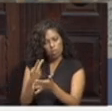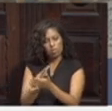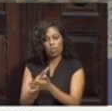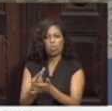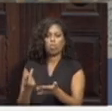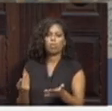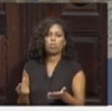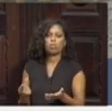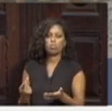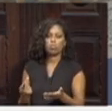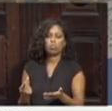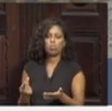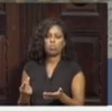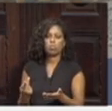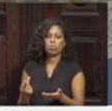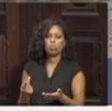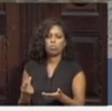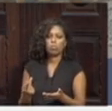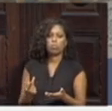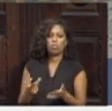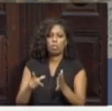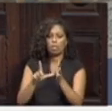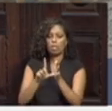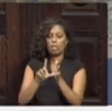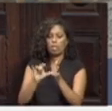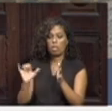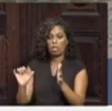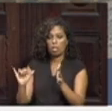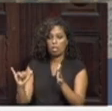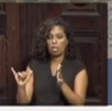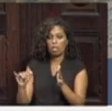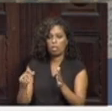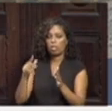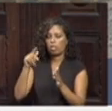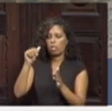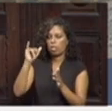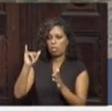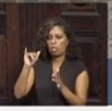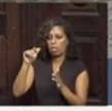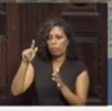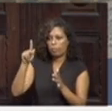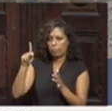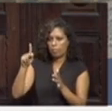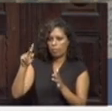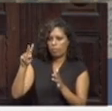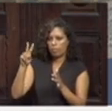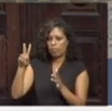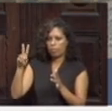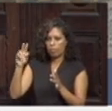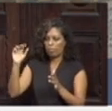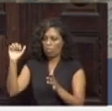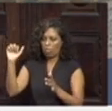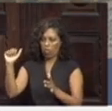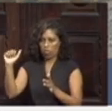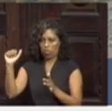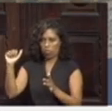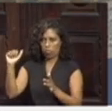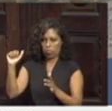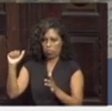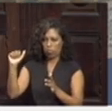tinha feito na lei do IPVA. Usou um enunciado